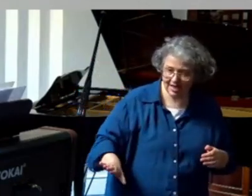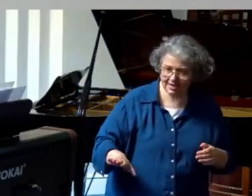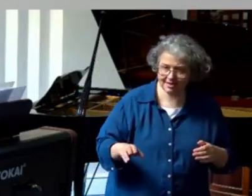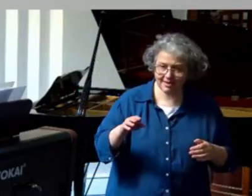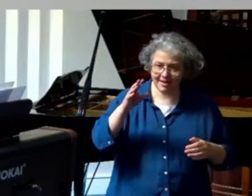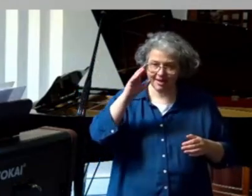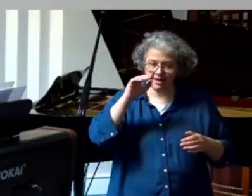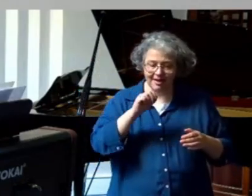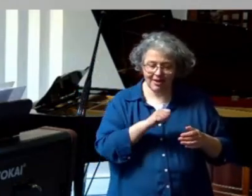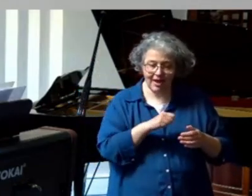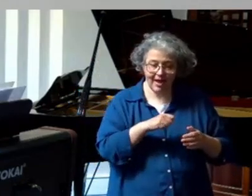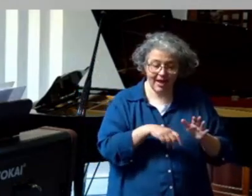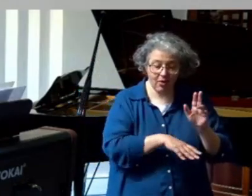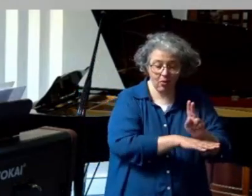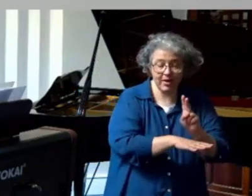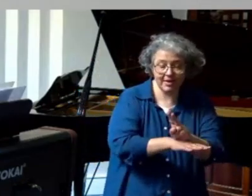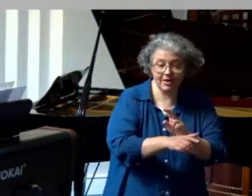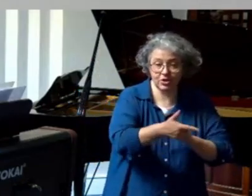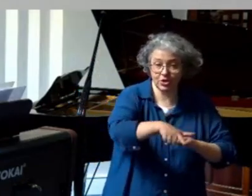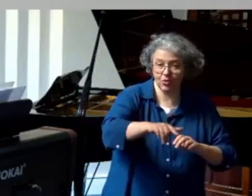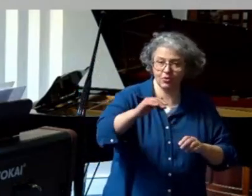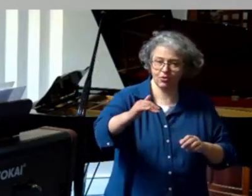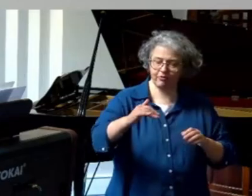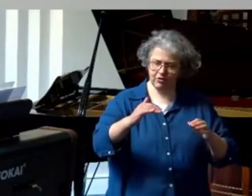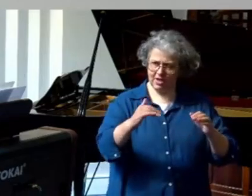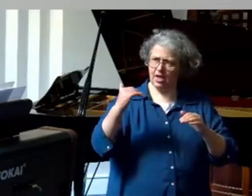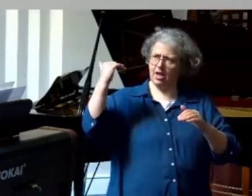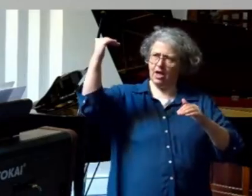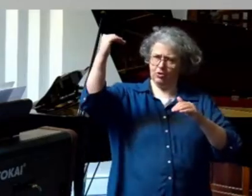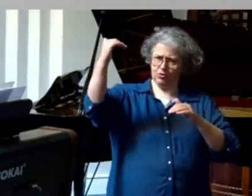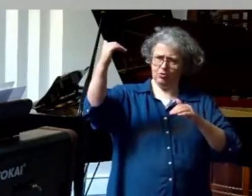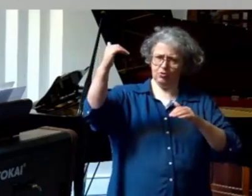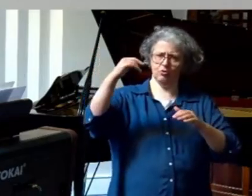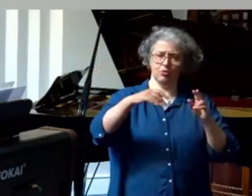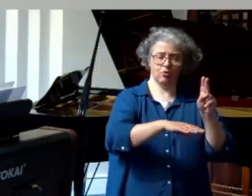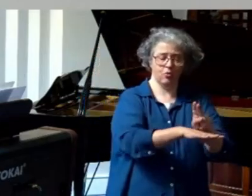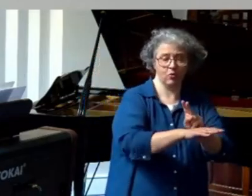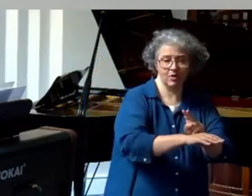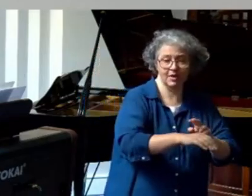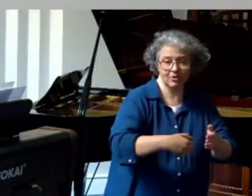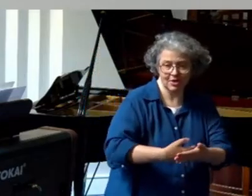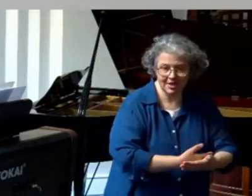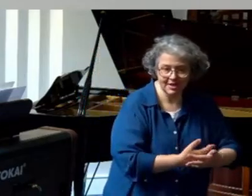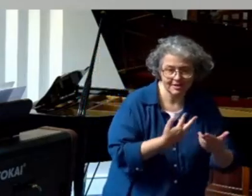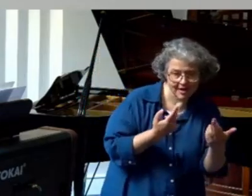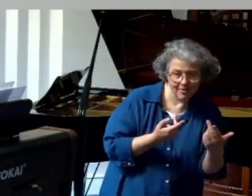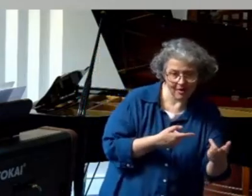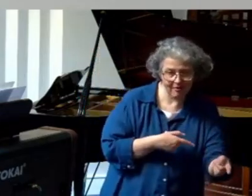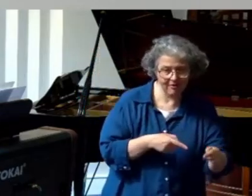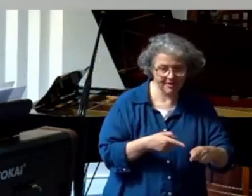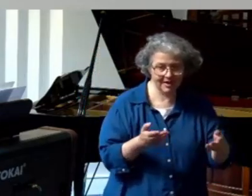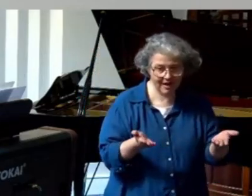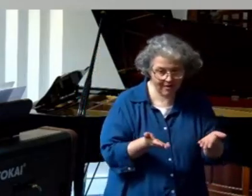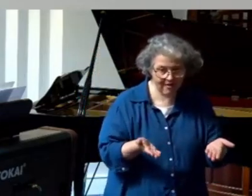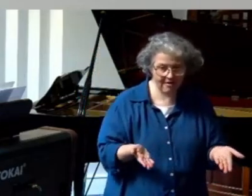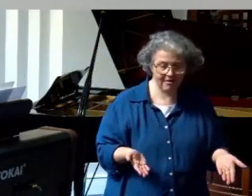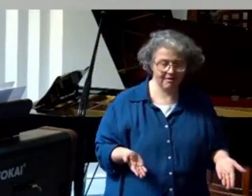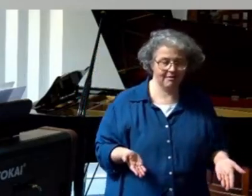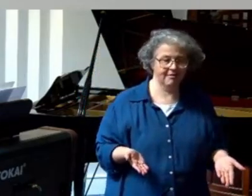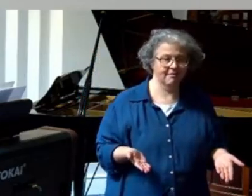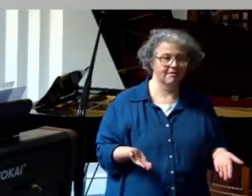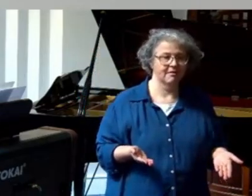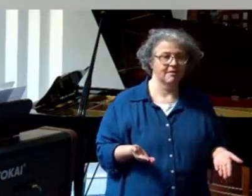tá bom, crianças? Esse é o fluxo para vocês. O que vai determinar a vida de vocês, crianças? O que